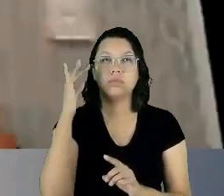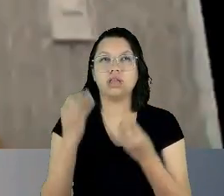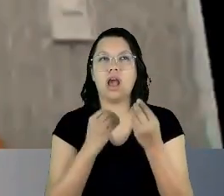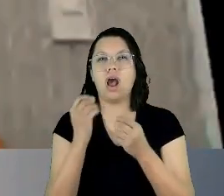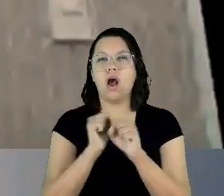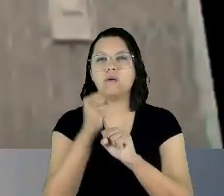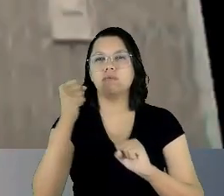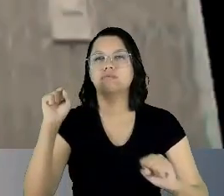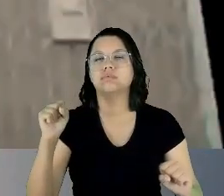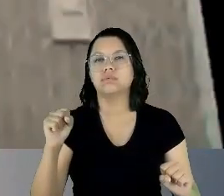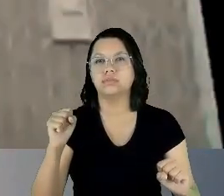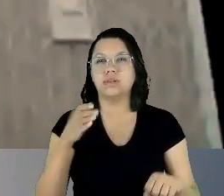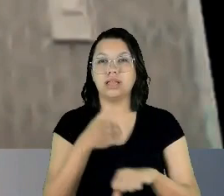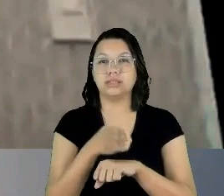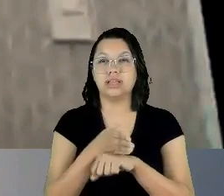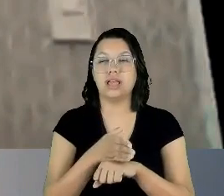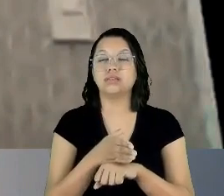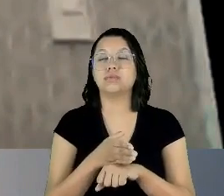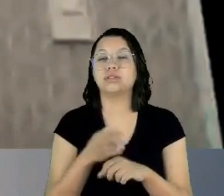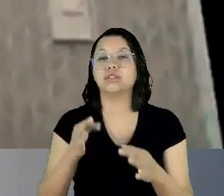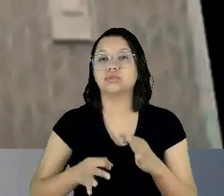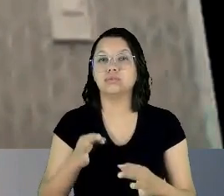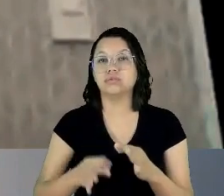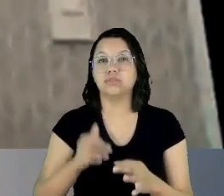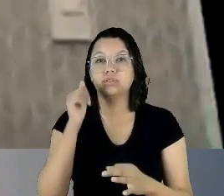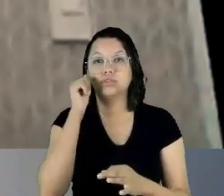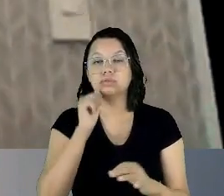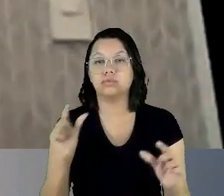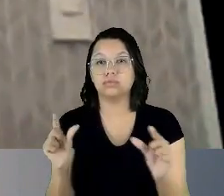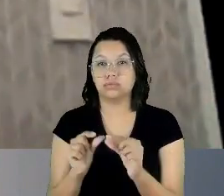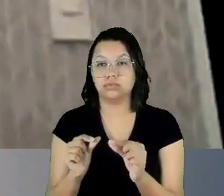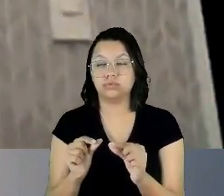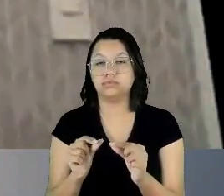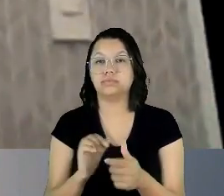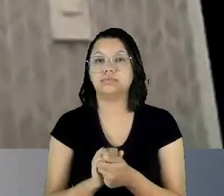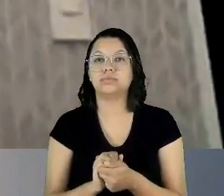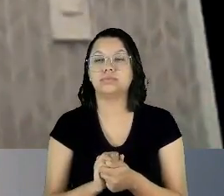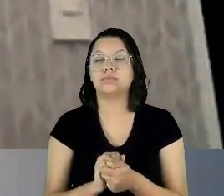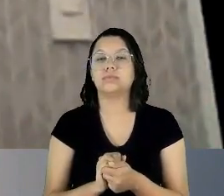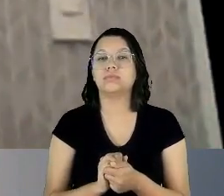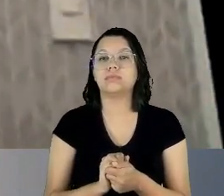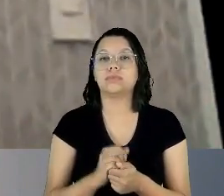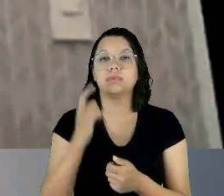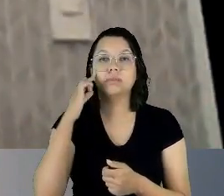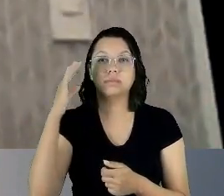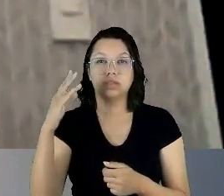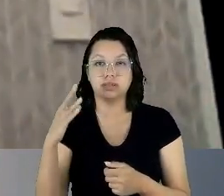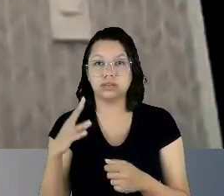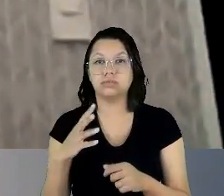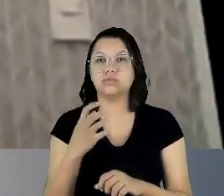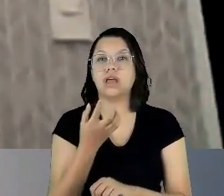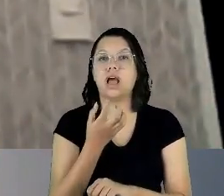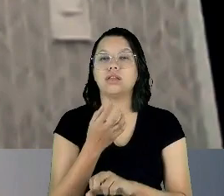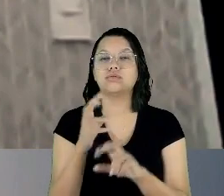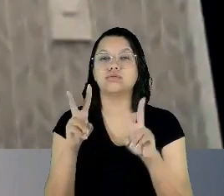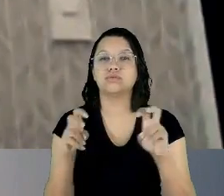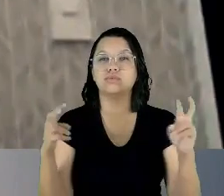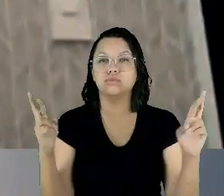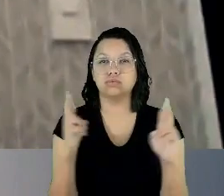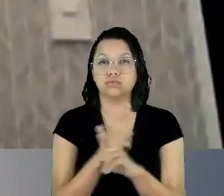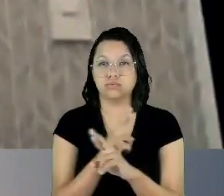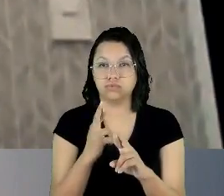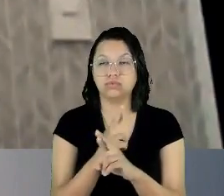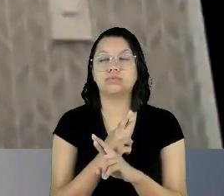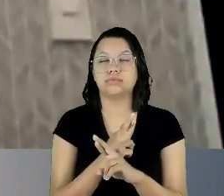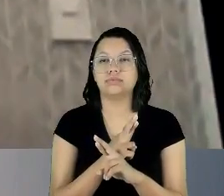acesso à justiça de grupos vulneráveis. Então, mulheres, negros, LGBTs, pensando em interseccionalidades também. E a gente